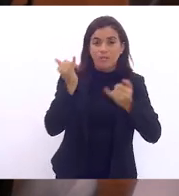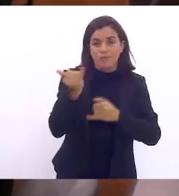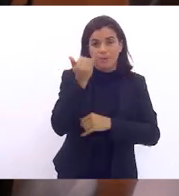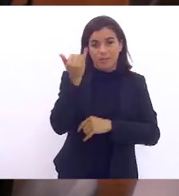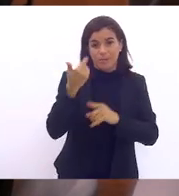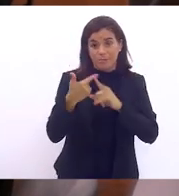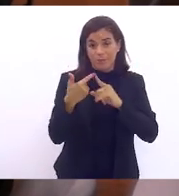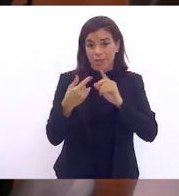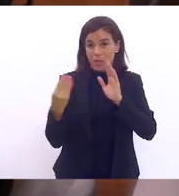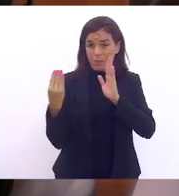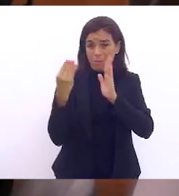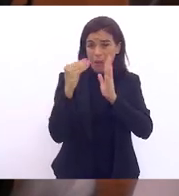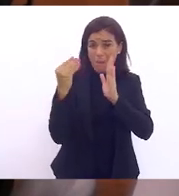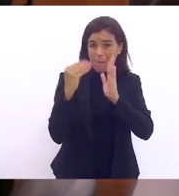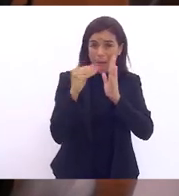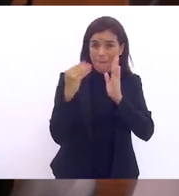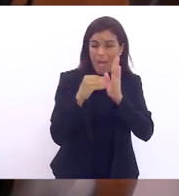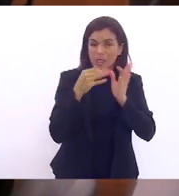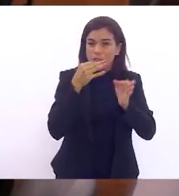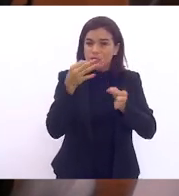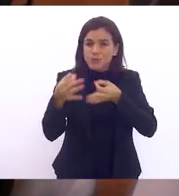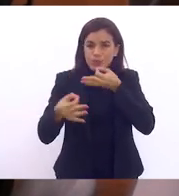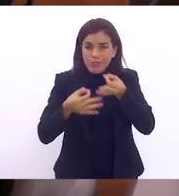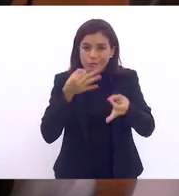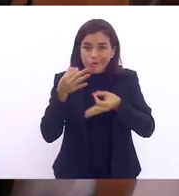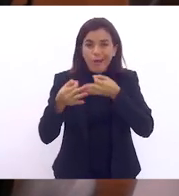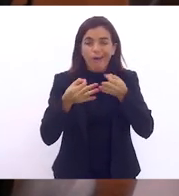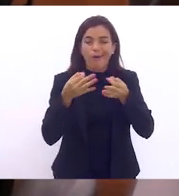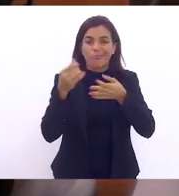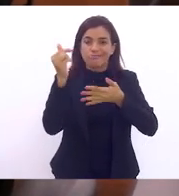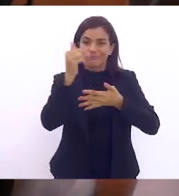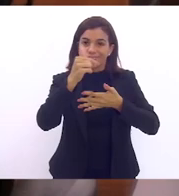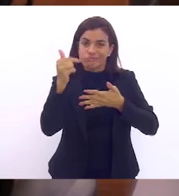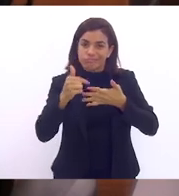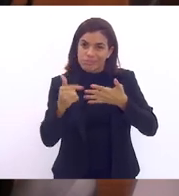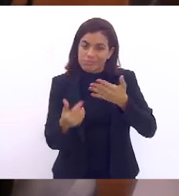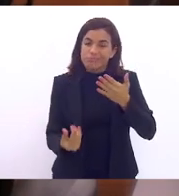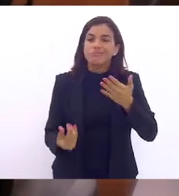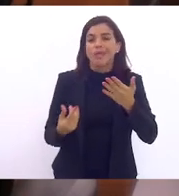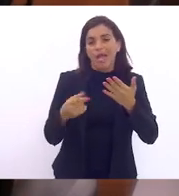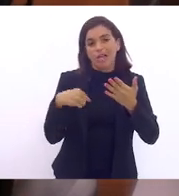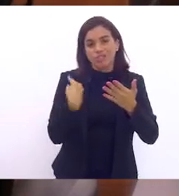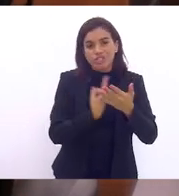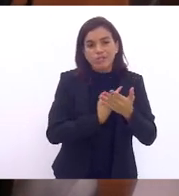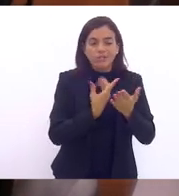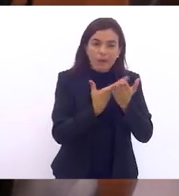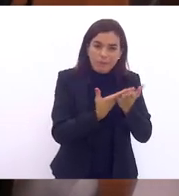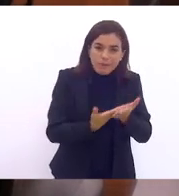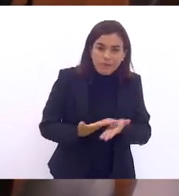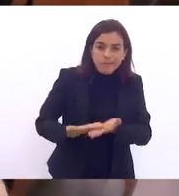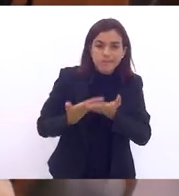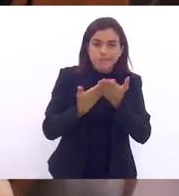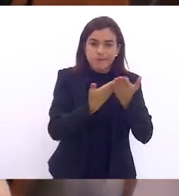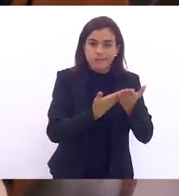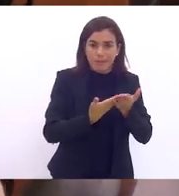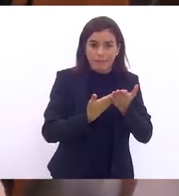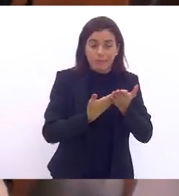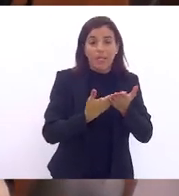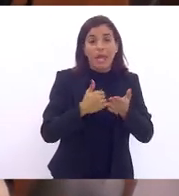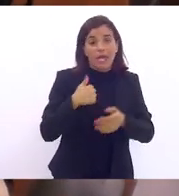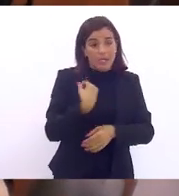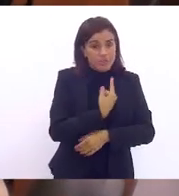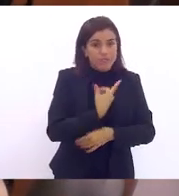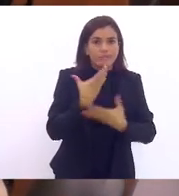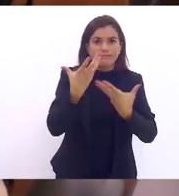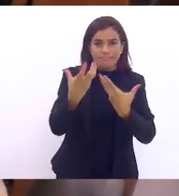colocado todas as contribuições e todos e todos os os pontos estão sendo levados em consideração e não estão sendo levados por nós e também pelo